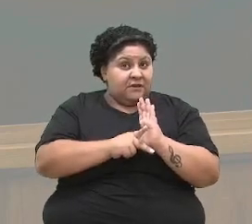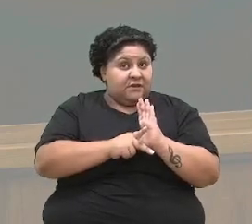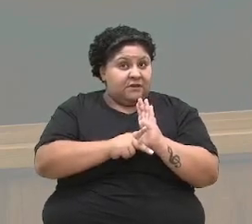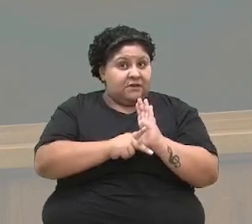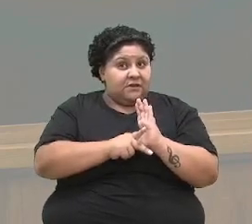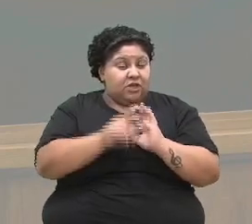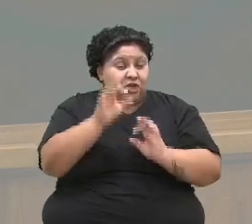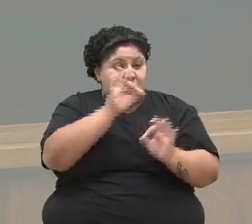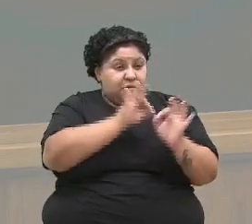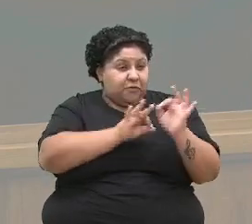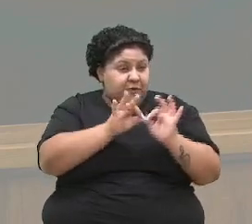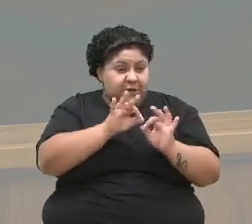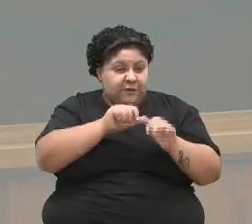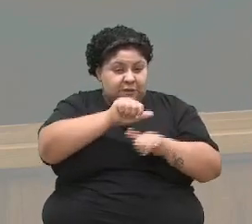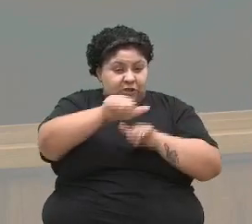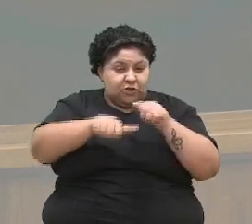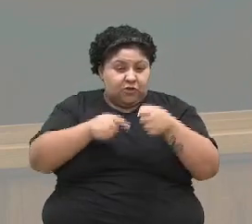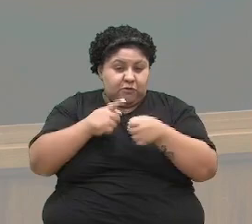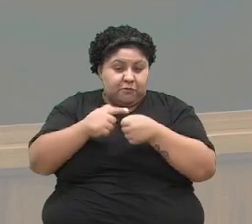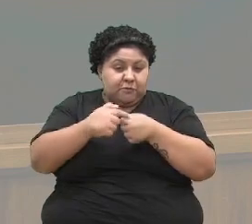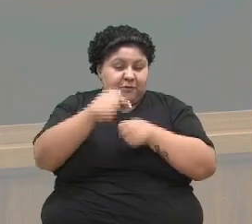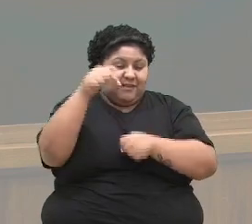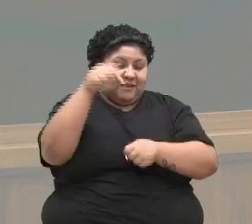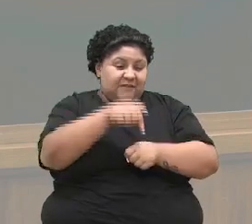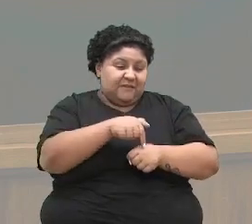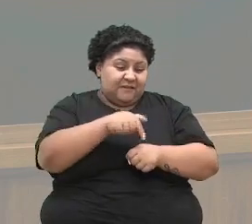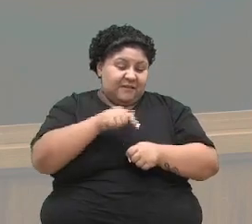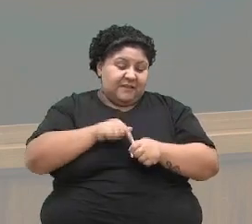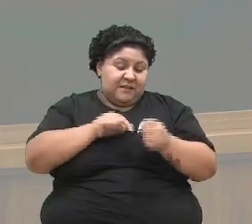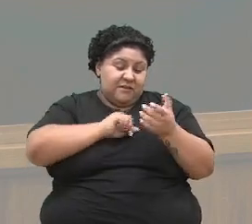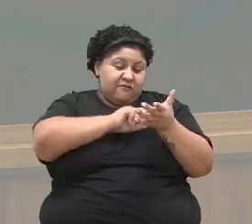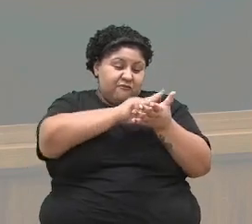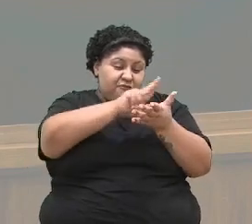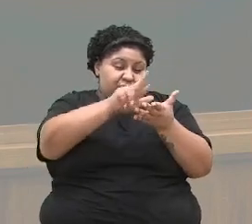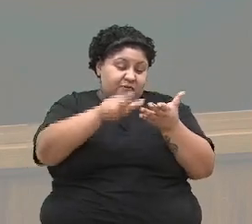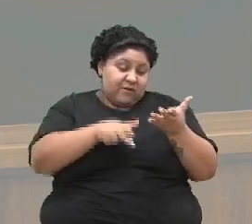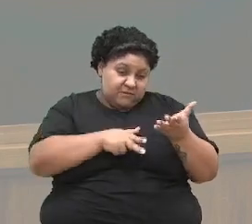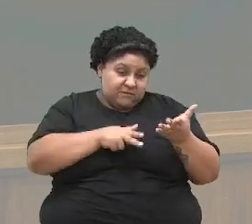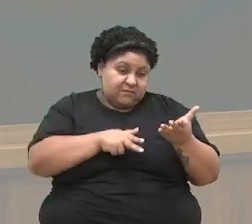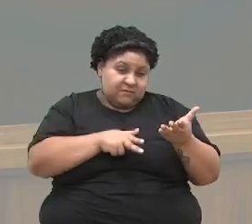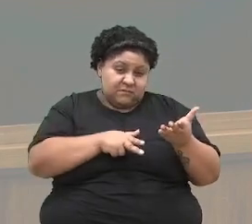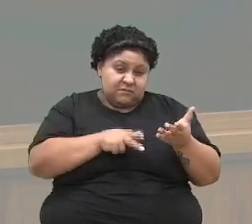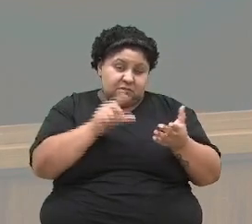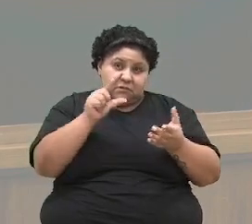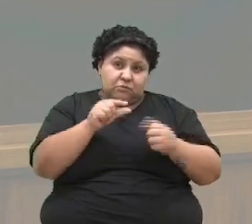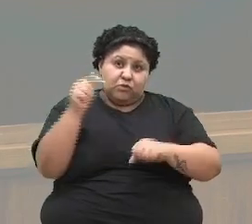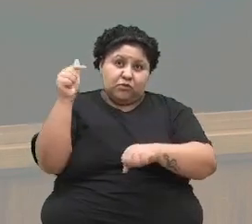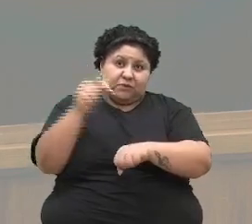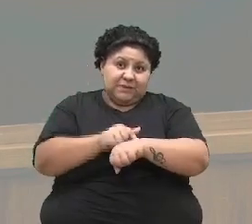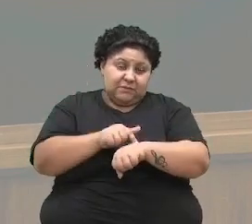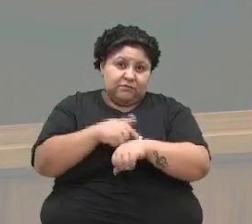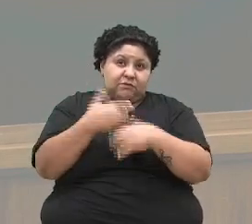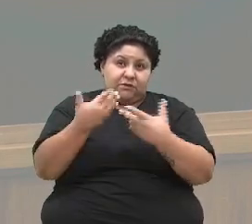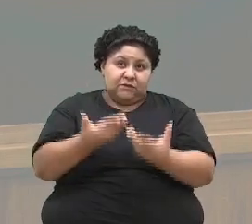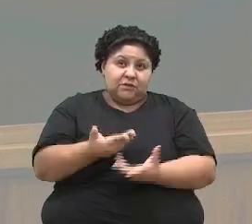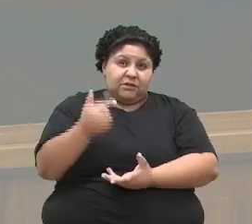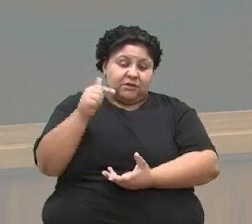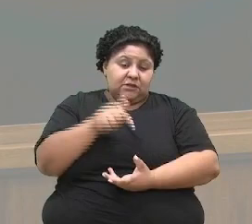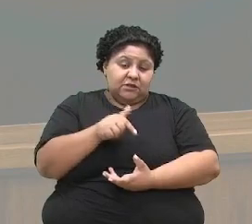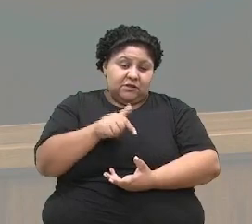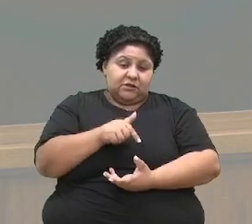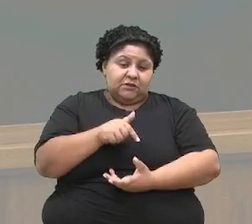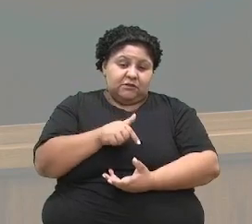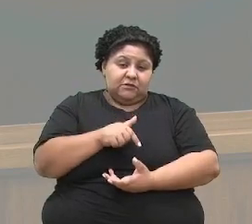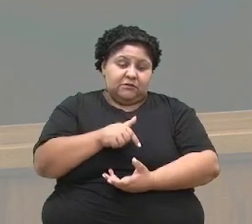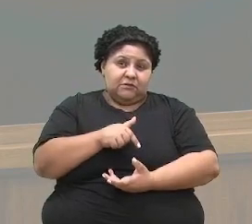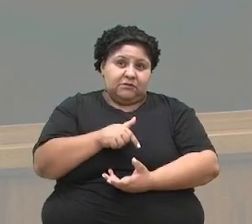cidade. Este caso aqui, ele mexe com várias questões e com pouco tempo para o debate. Isso aqui deveria ter